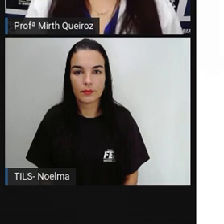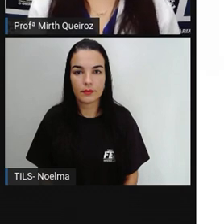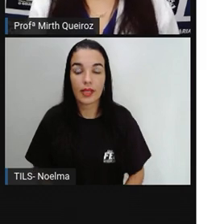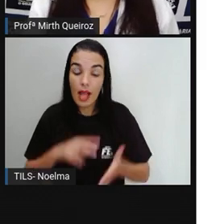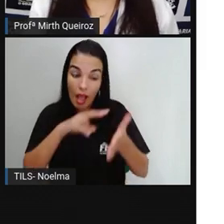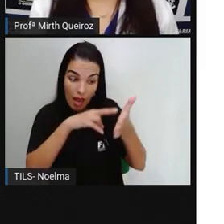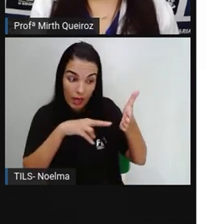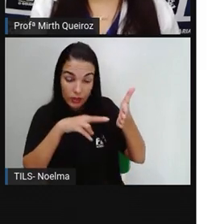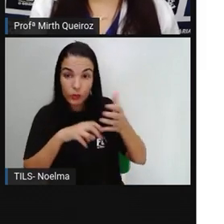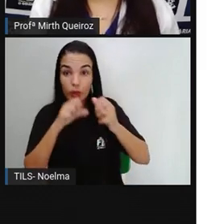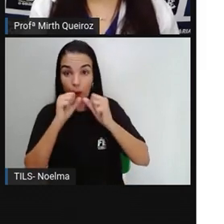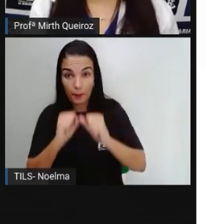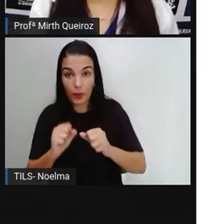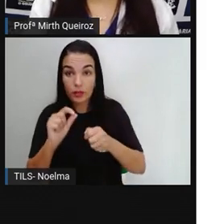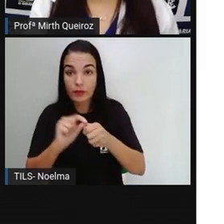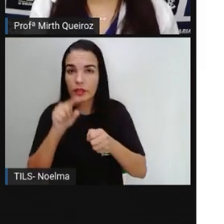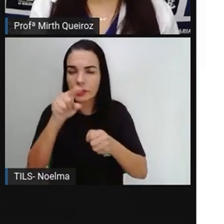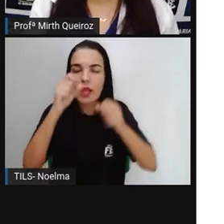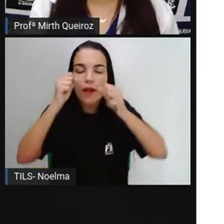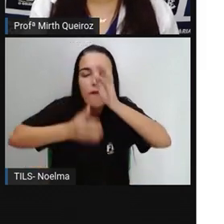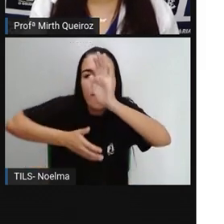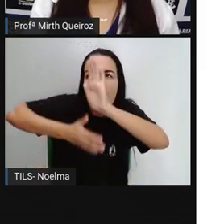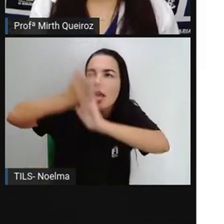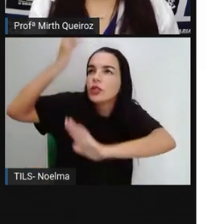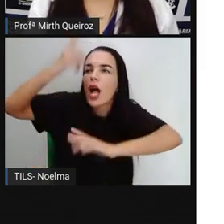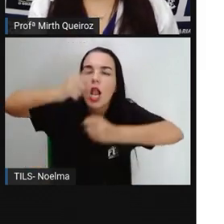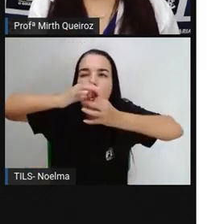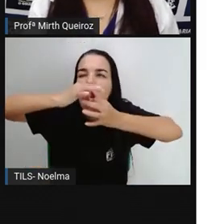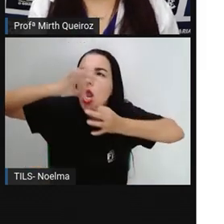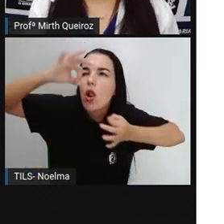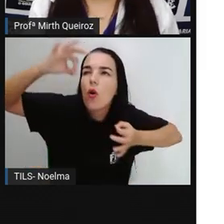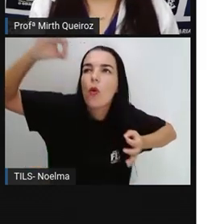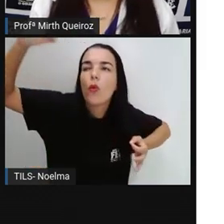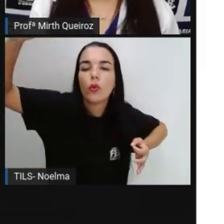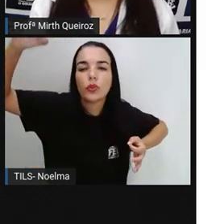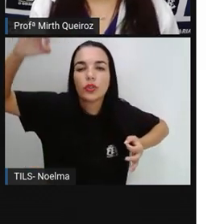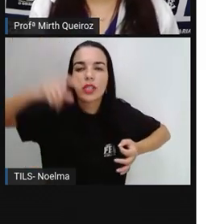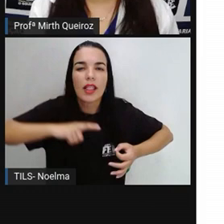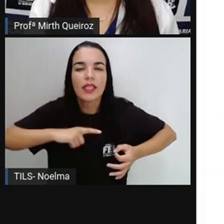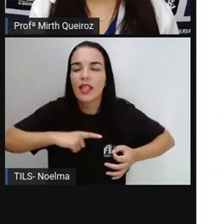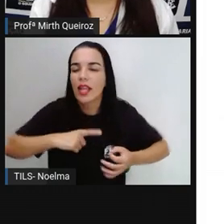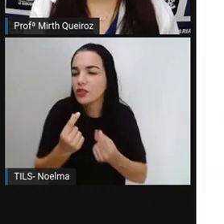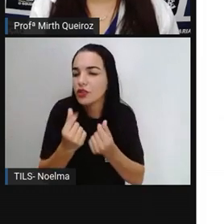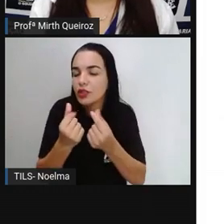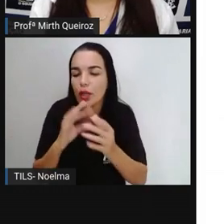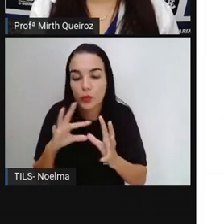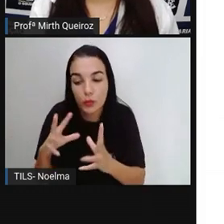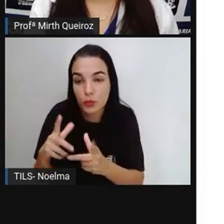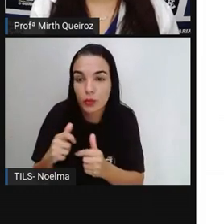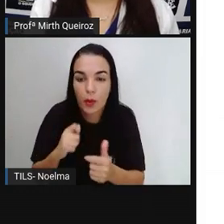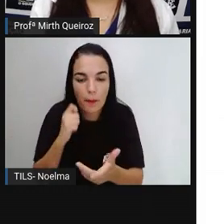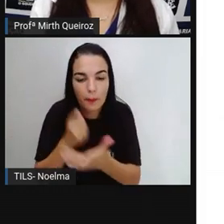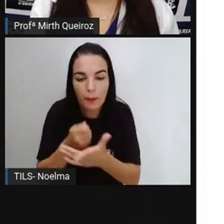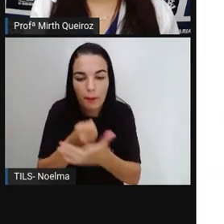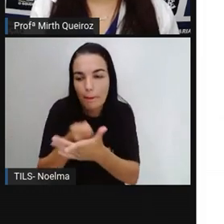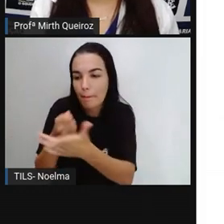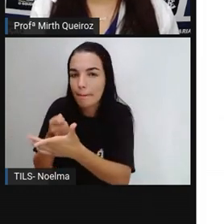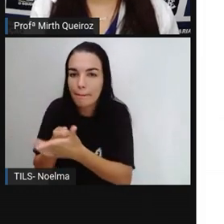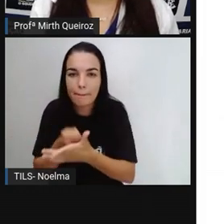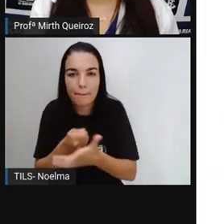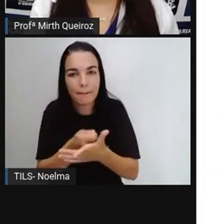A leitura pode fazer você viajar tão longe que nem com todo o dinheiro do mundo seria capaz de proporcionar